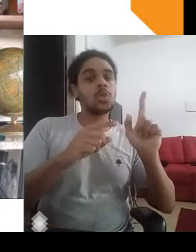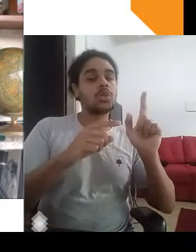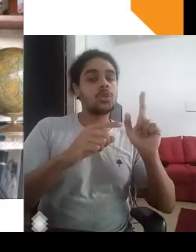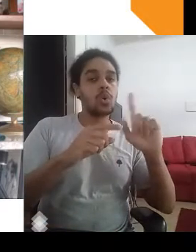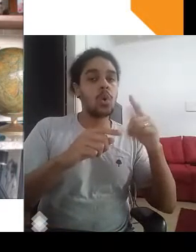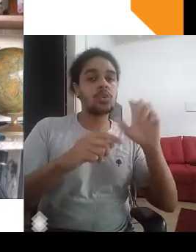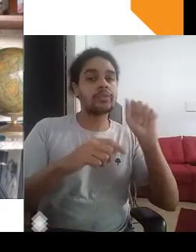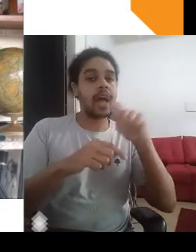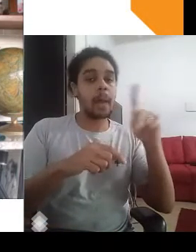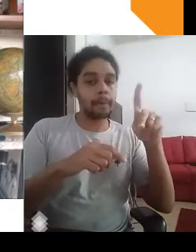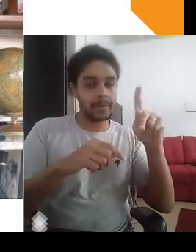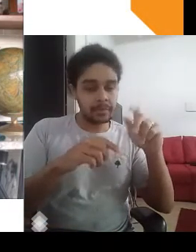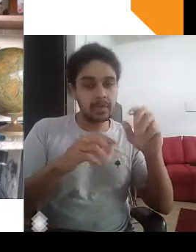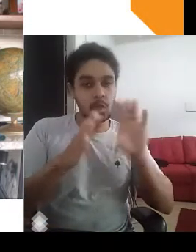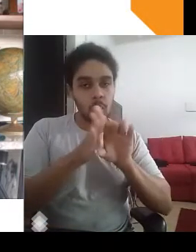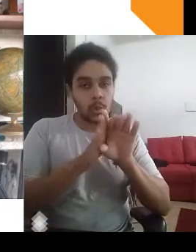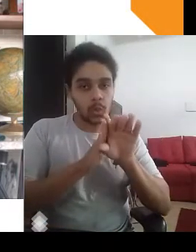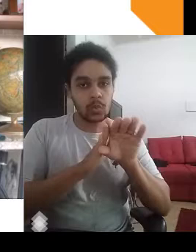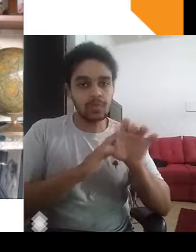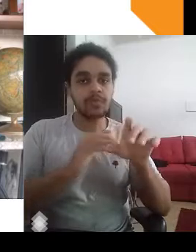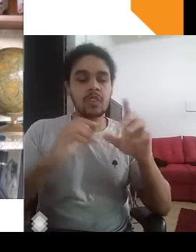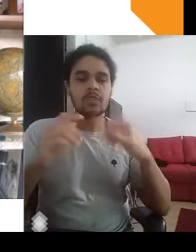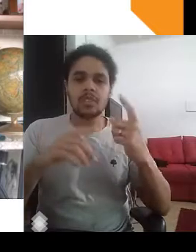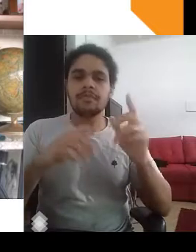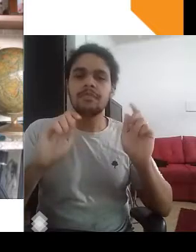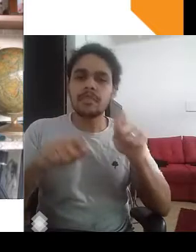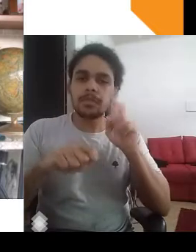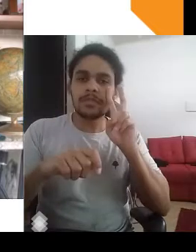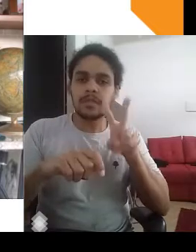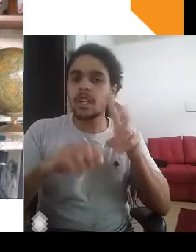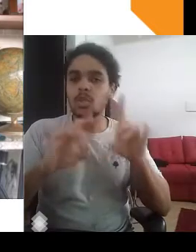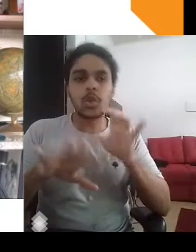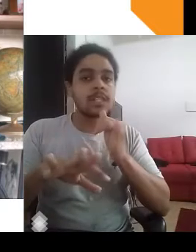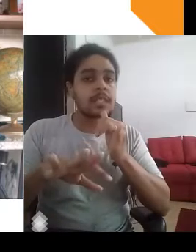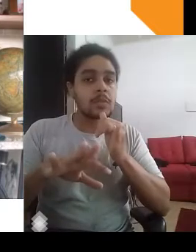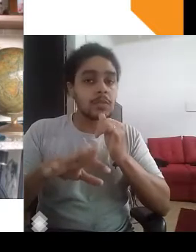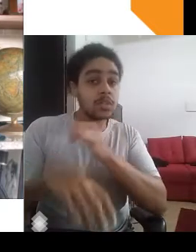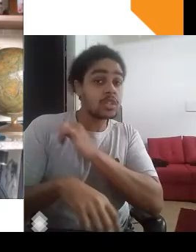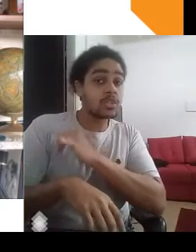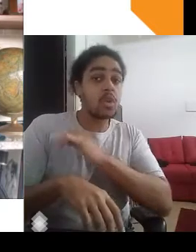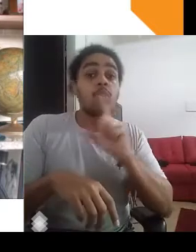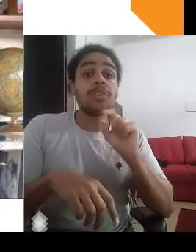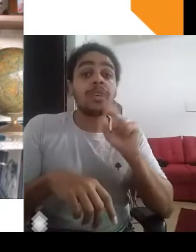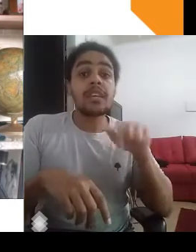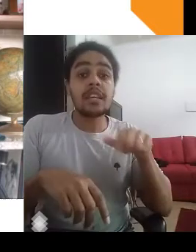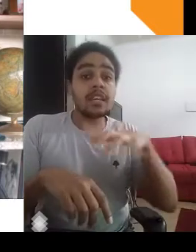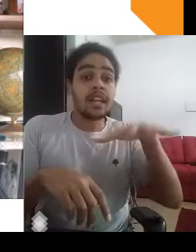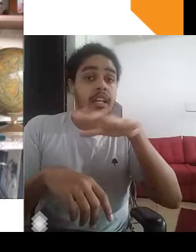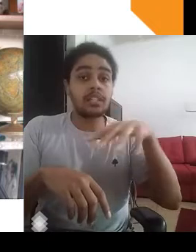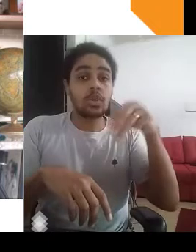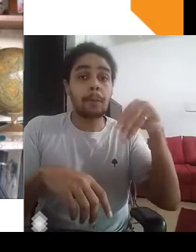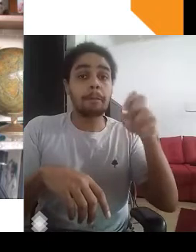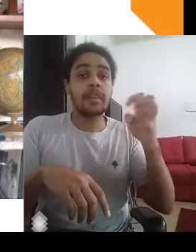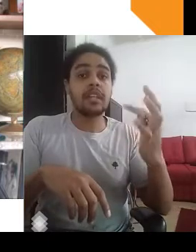corporação multinacional que é a Google Incorporation. Bom, então vocês puderam ver, apenas com o exemplo do Rio de